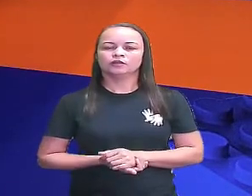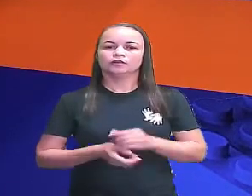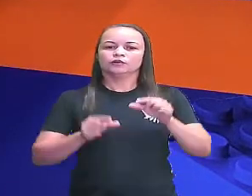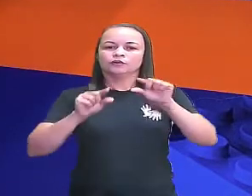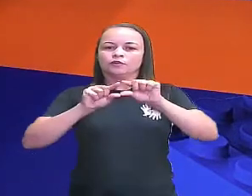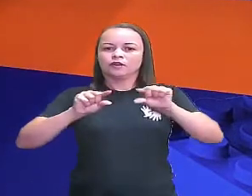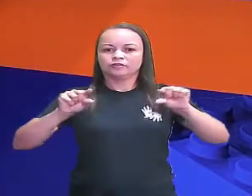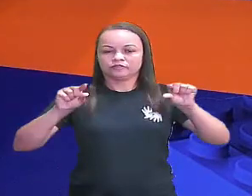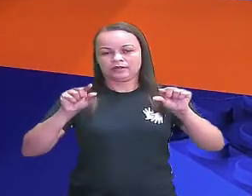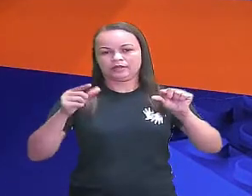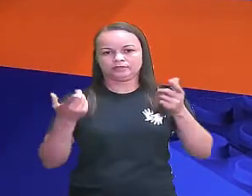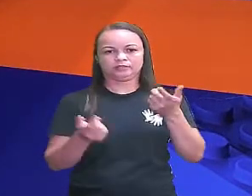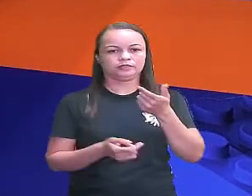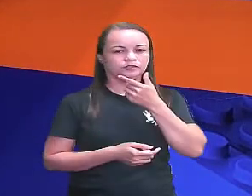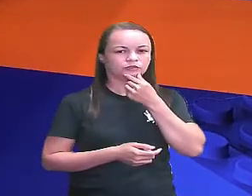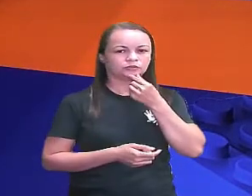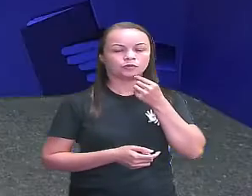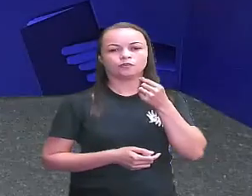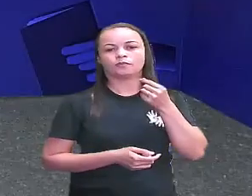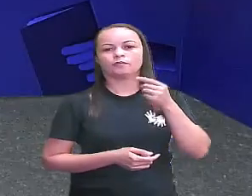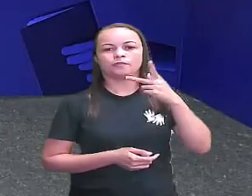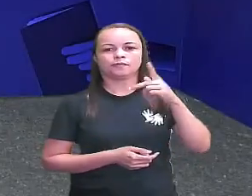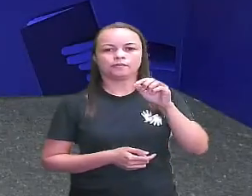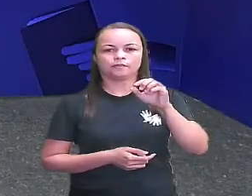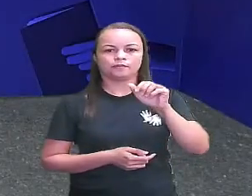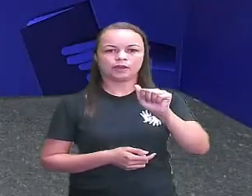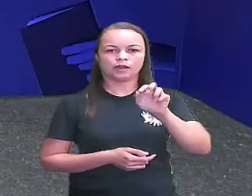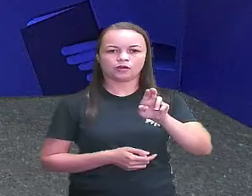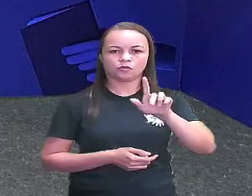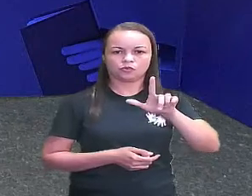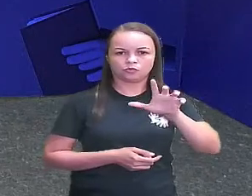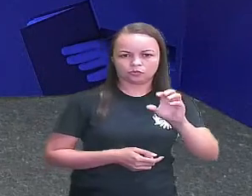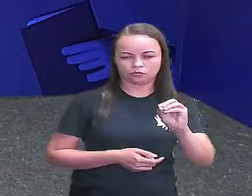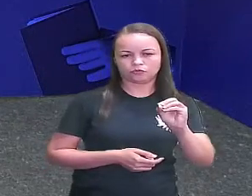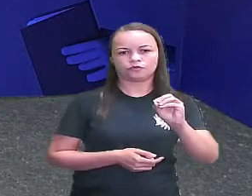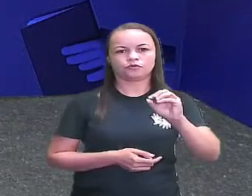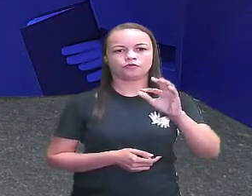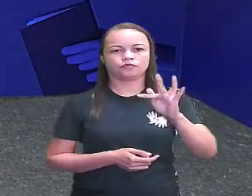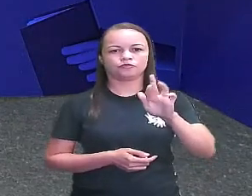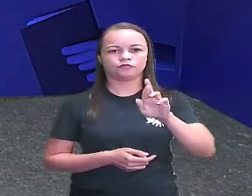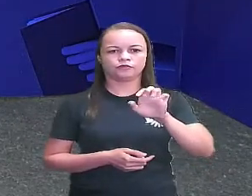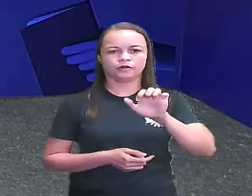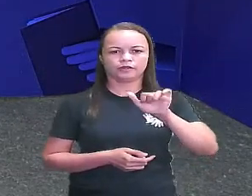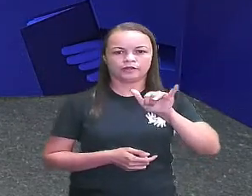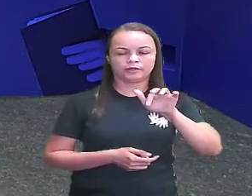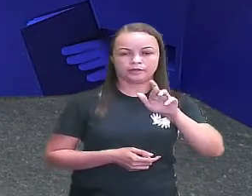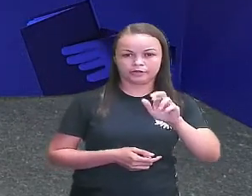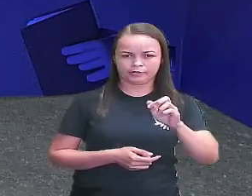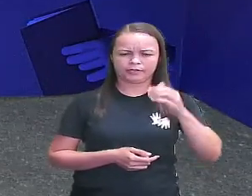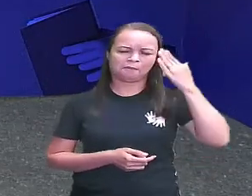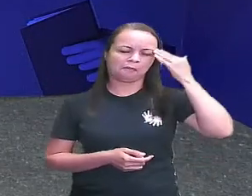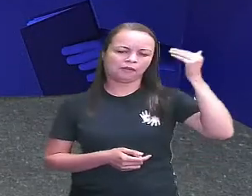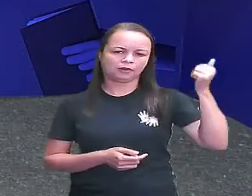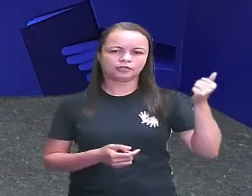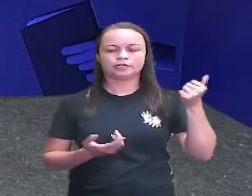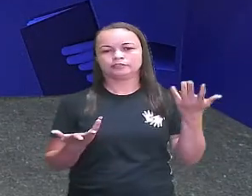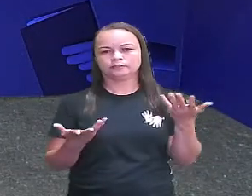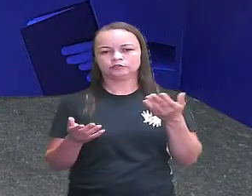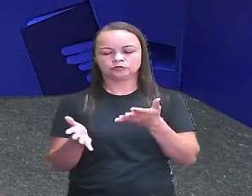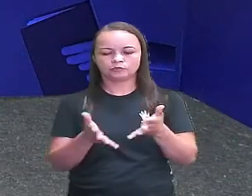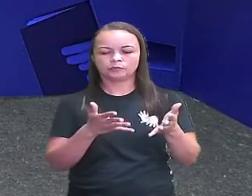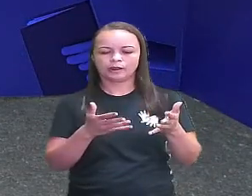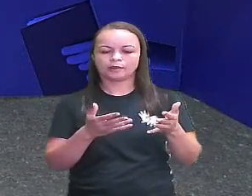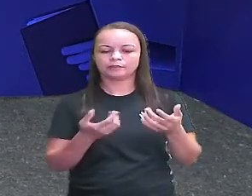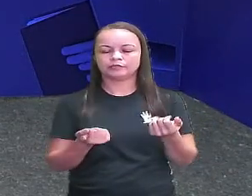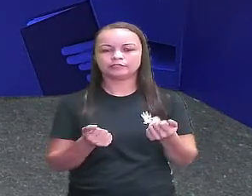frase de Paulo Freire, que é um dos pensadores muito importantes da educação, para me despedir aqui de